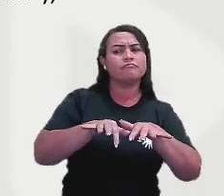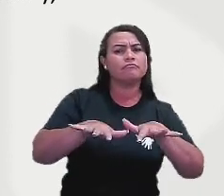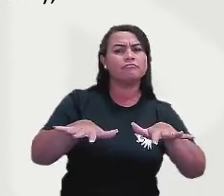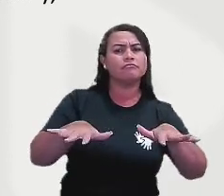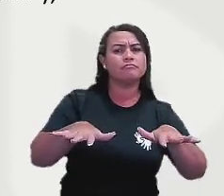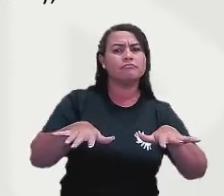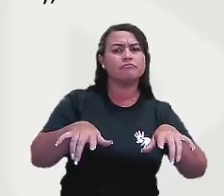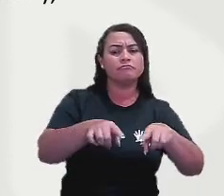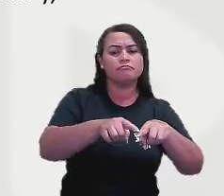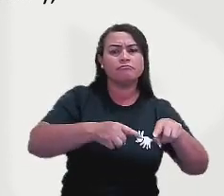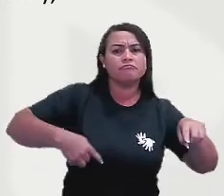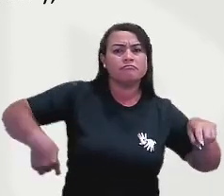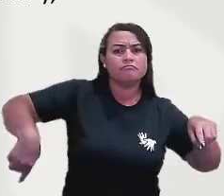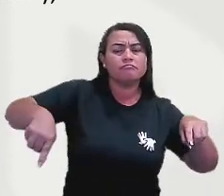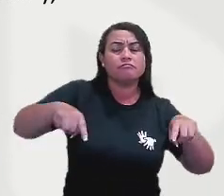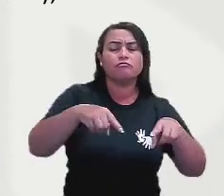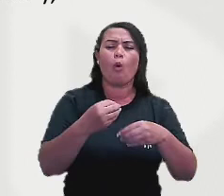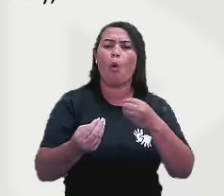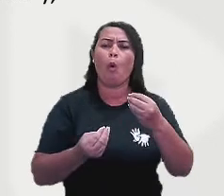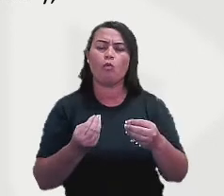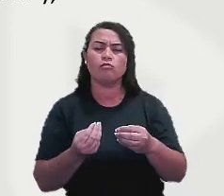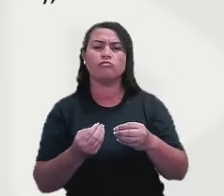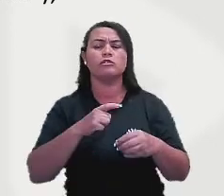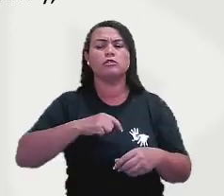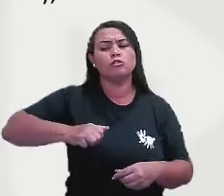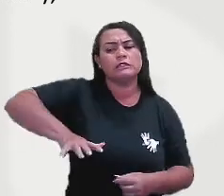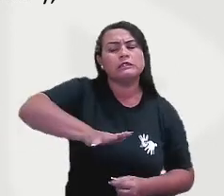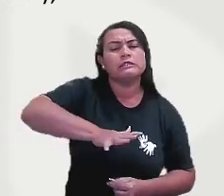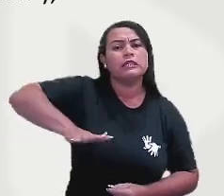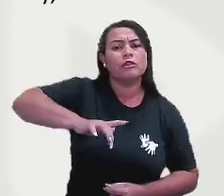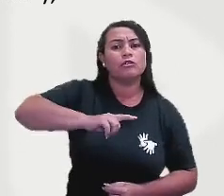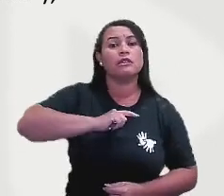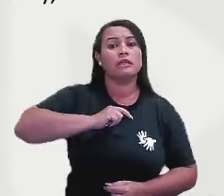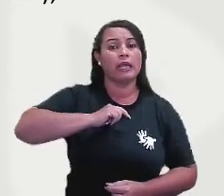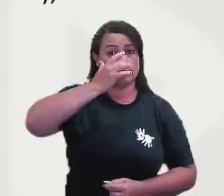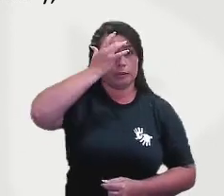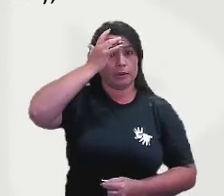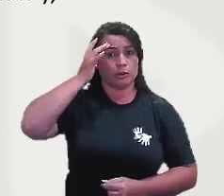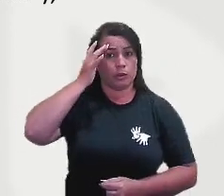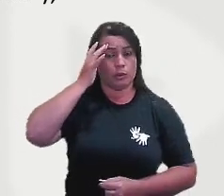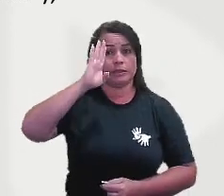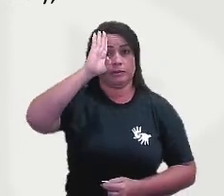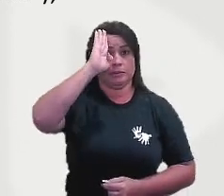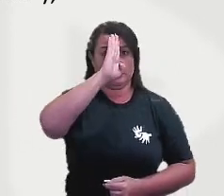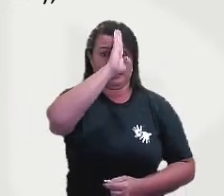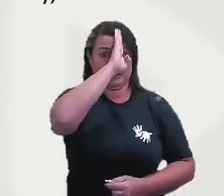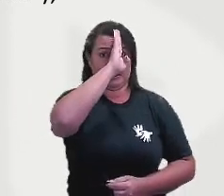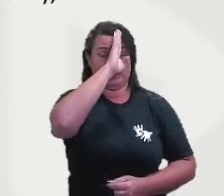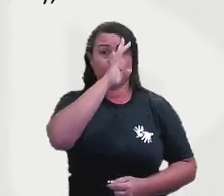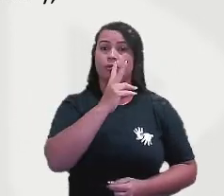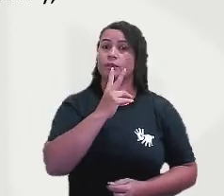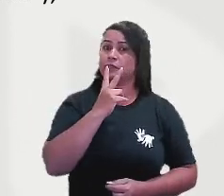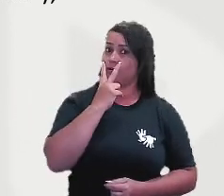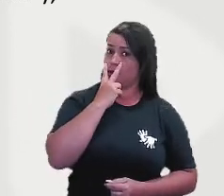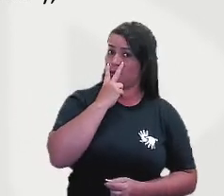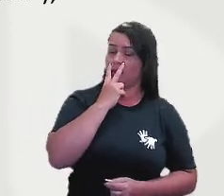território. Do seu território faziam parte as freguesias de Bezerros e Santo